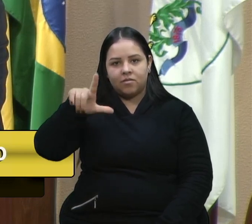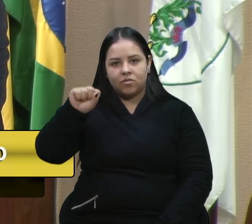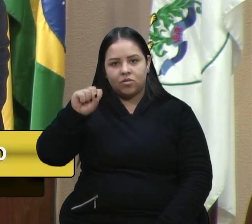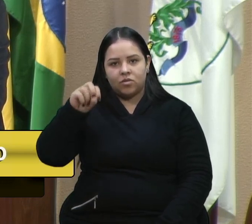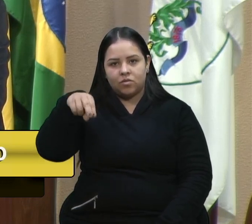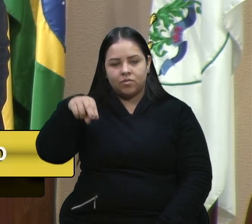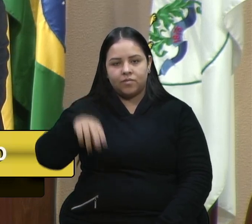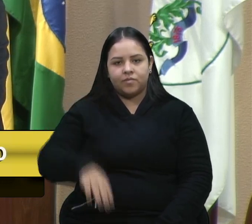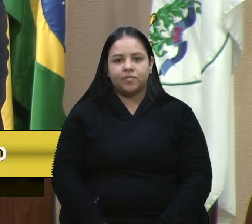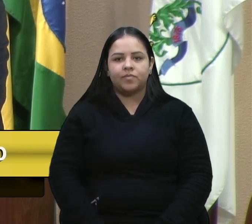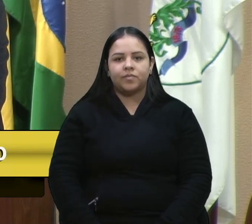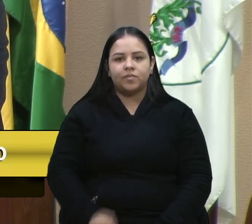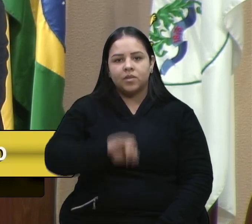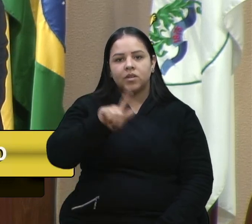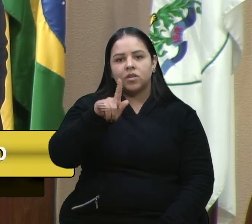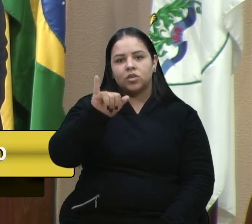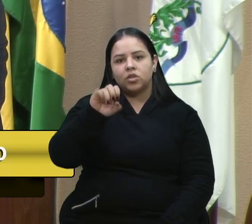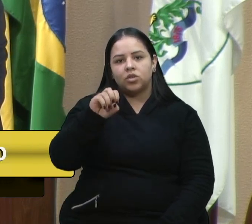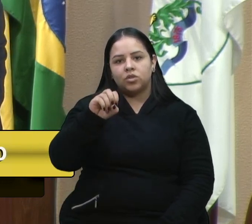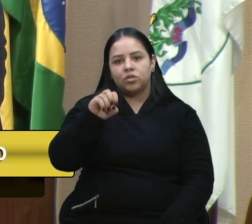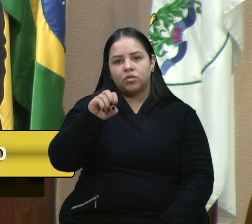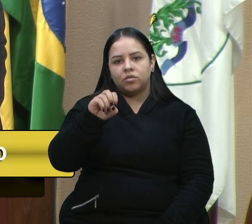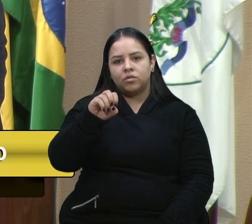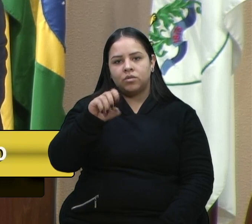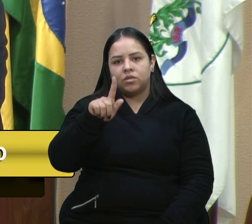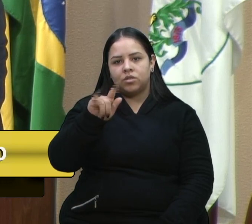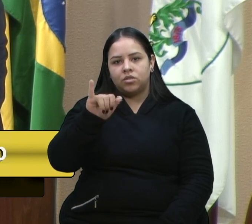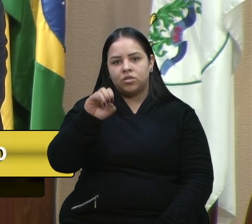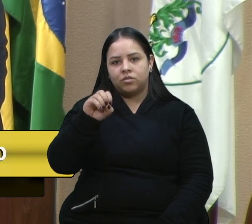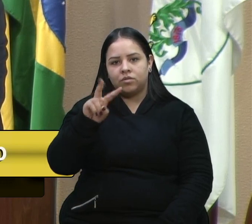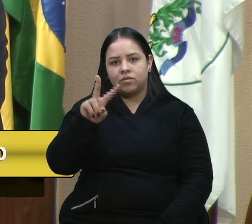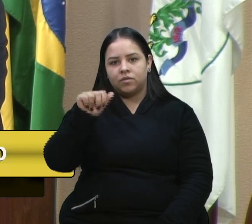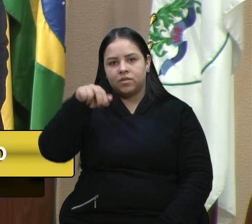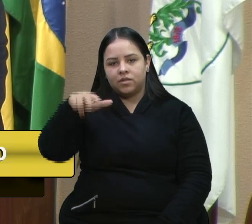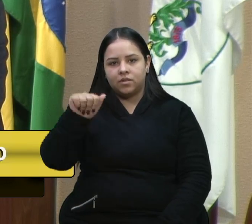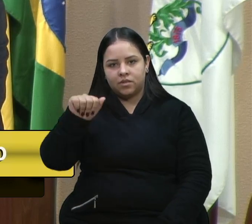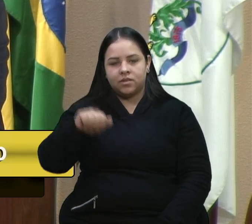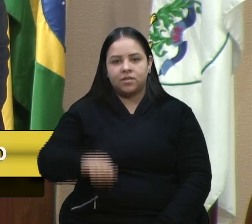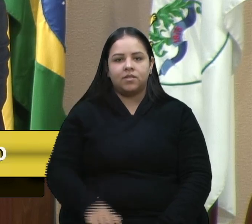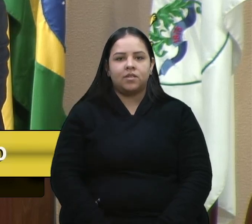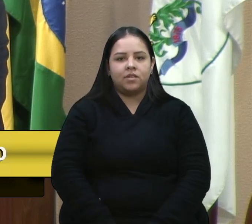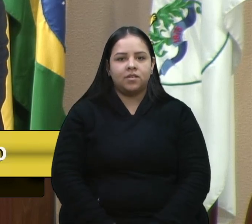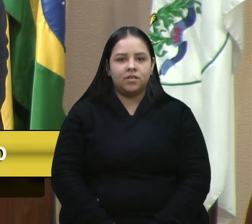Perrone, Giovanna Signac, tem um sobrenome, né?